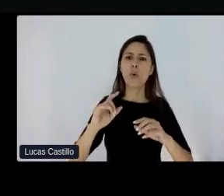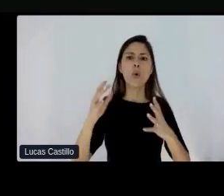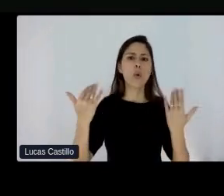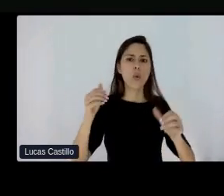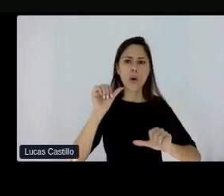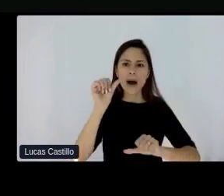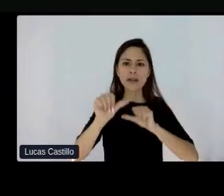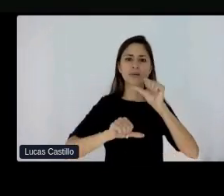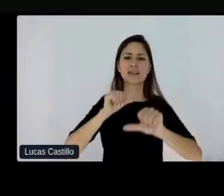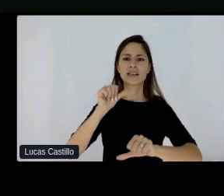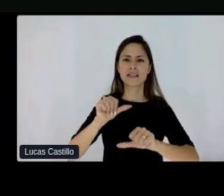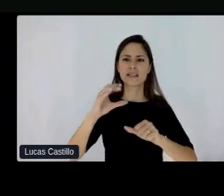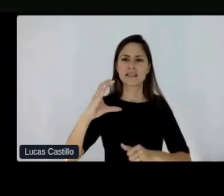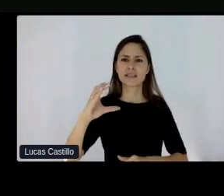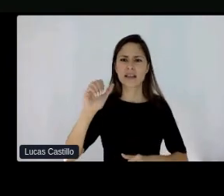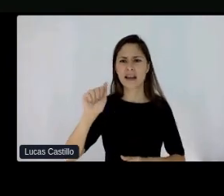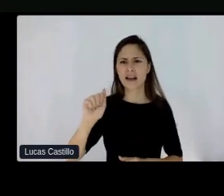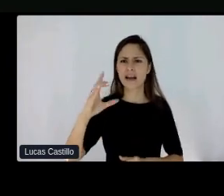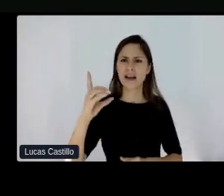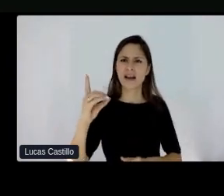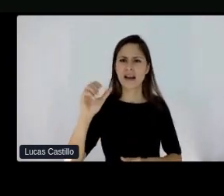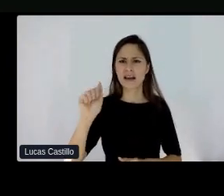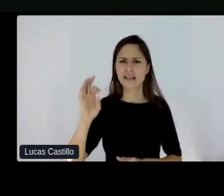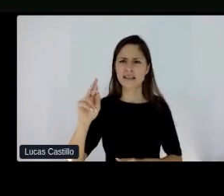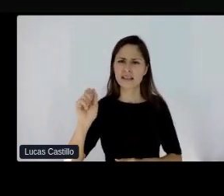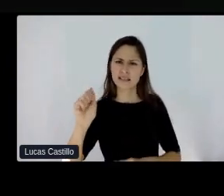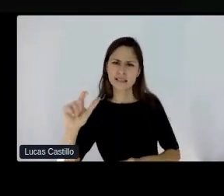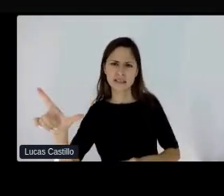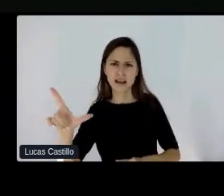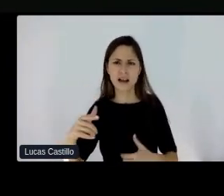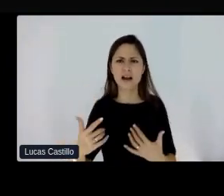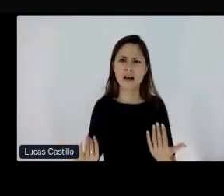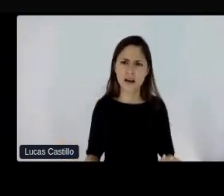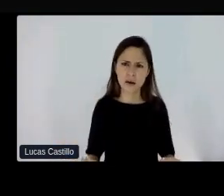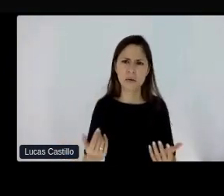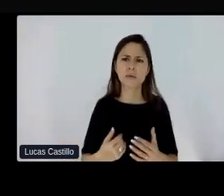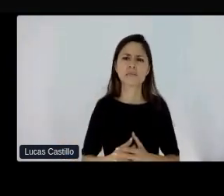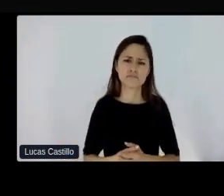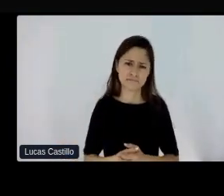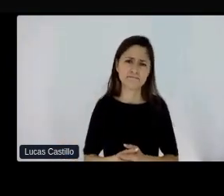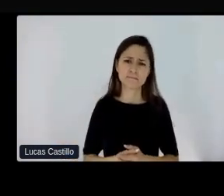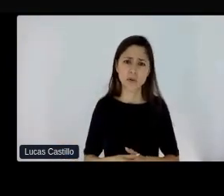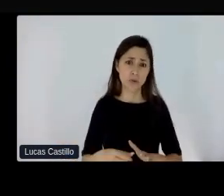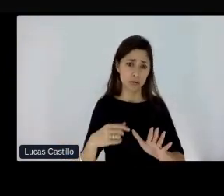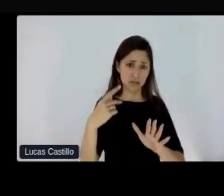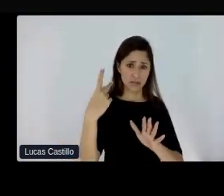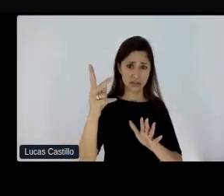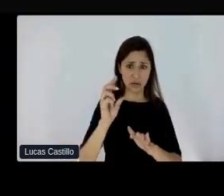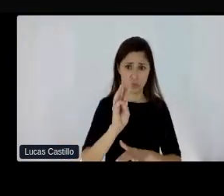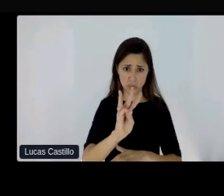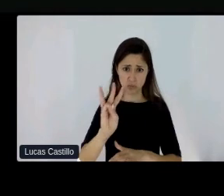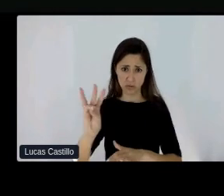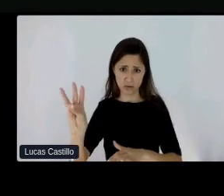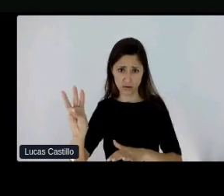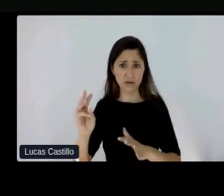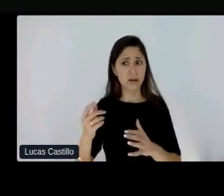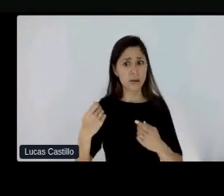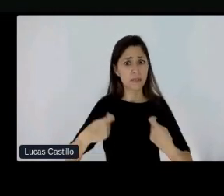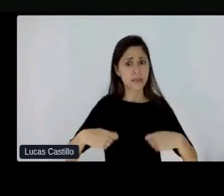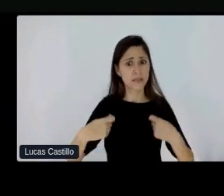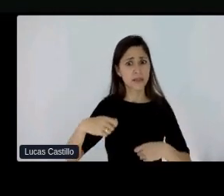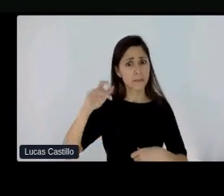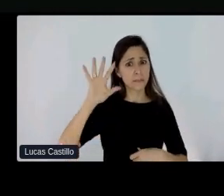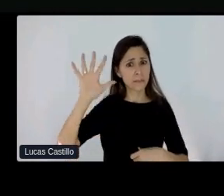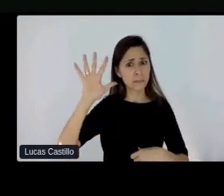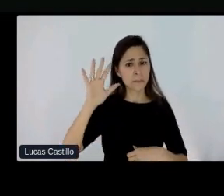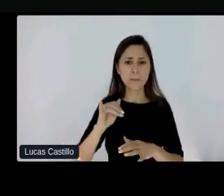pessoa, para você ter os dados atualizados daquele cliente do seu e-commerce, por exemplo, é muito importante que o